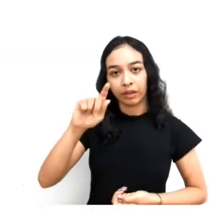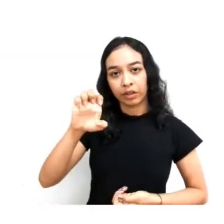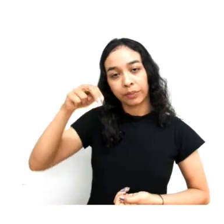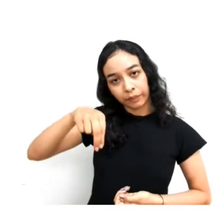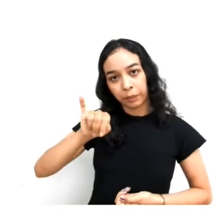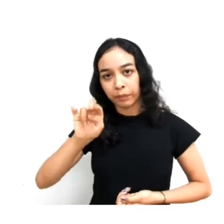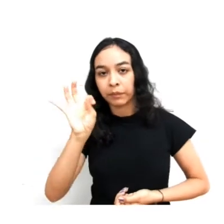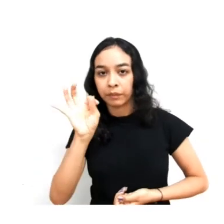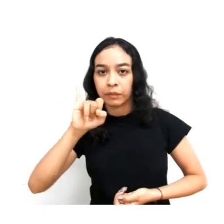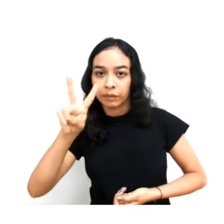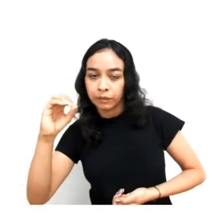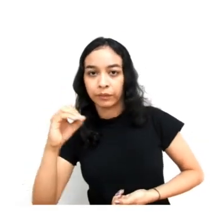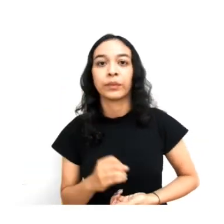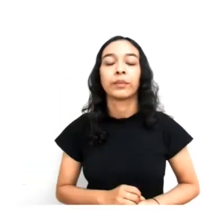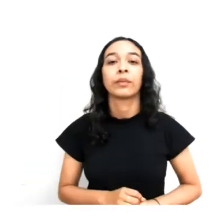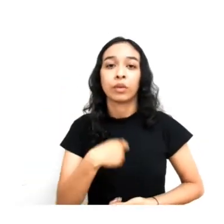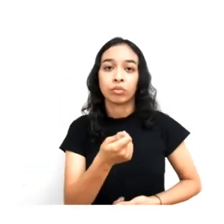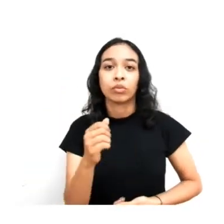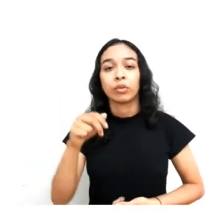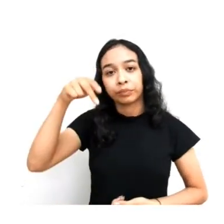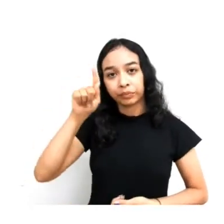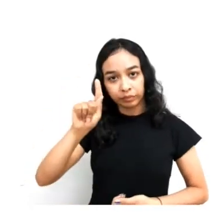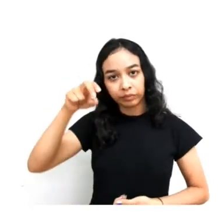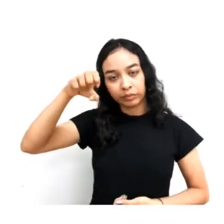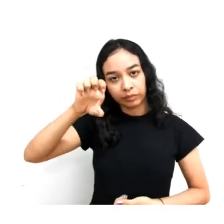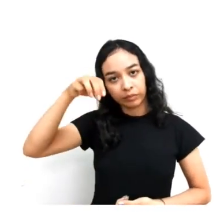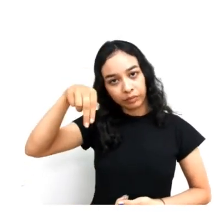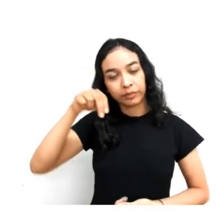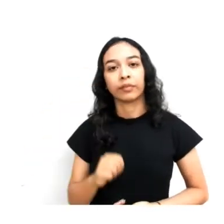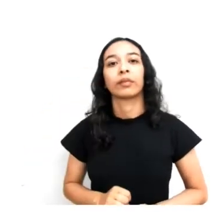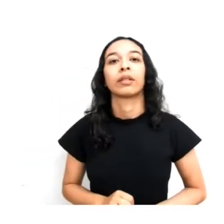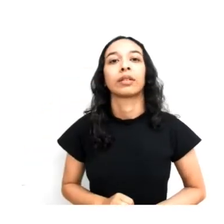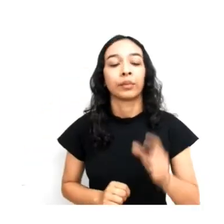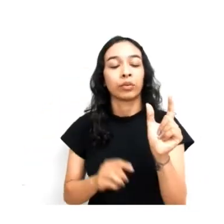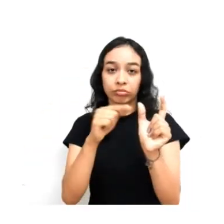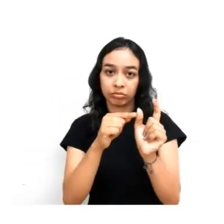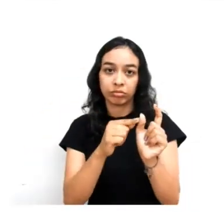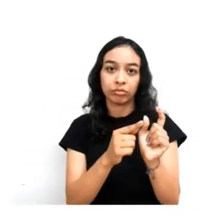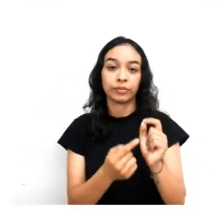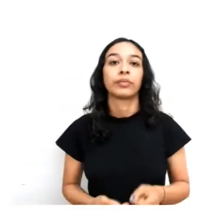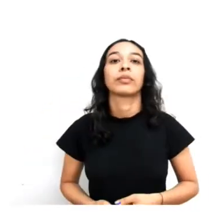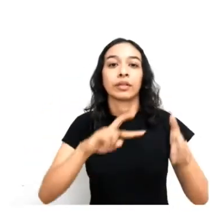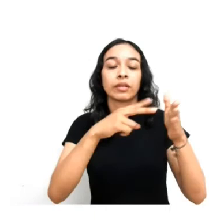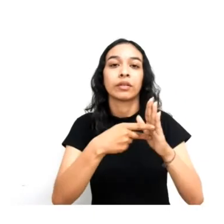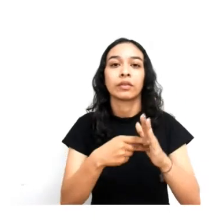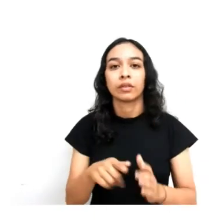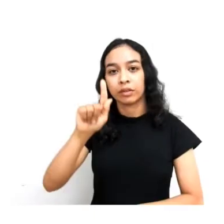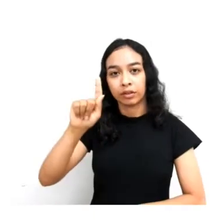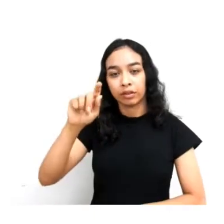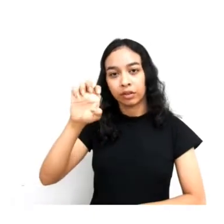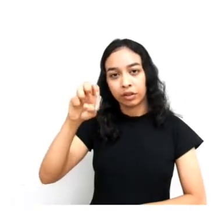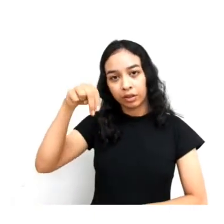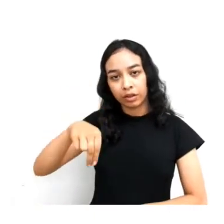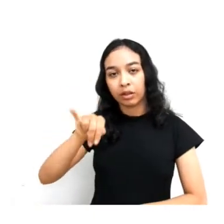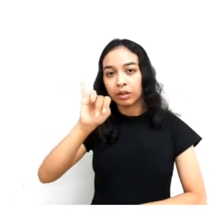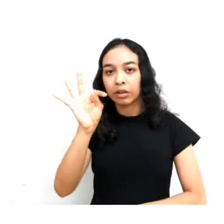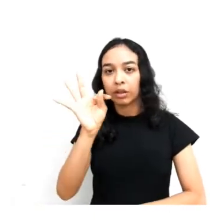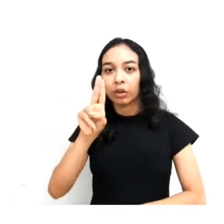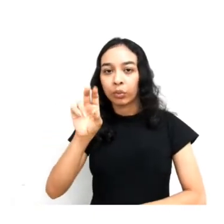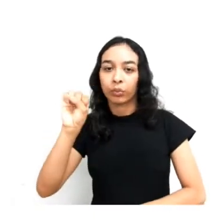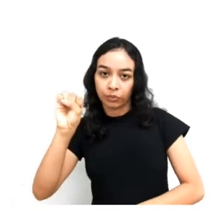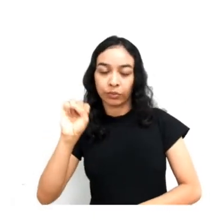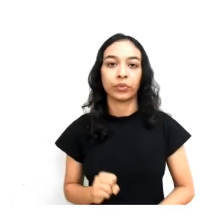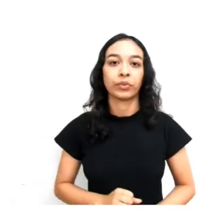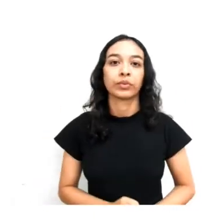Genitivo. O termo genitivo vem de genitius, caso generalista, possui muitas